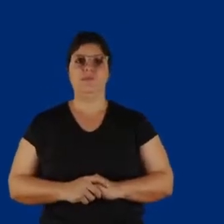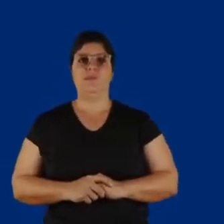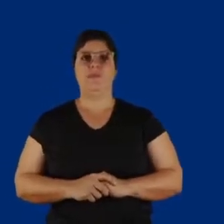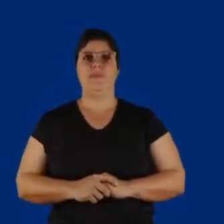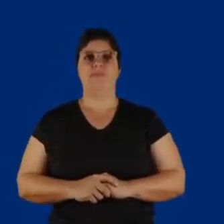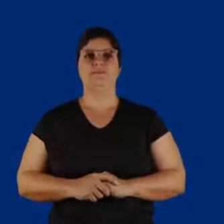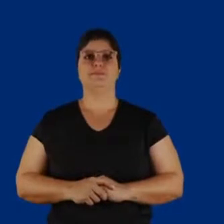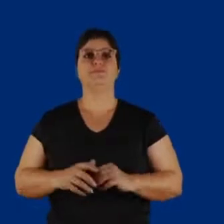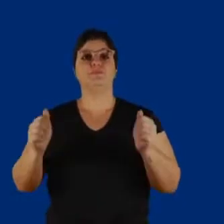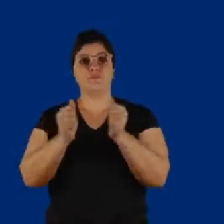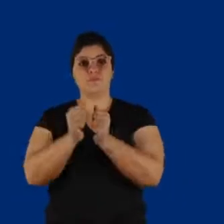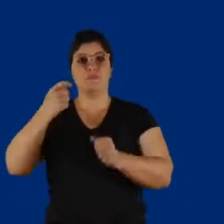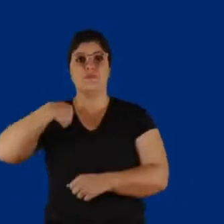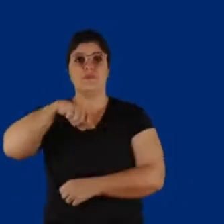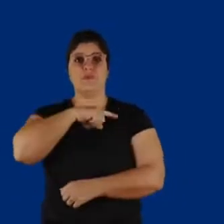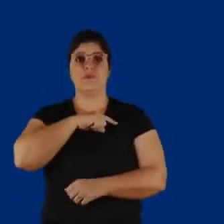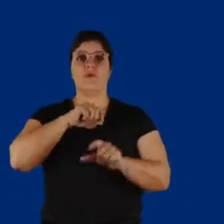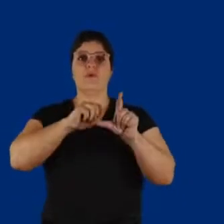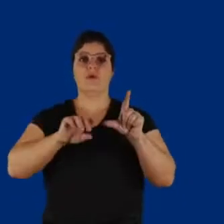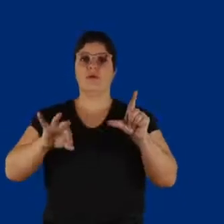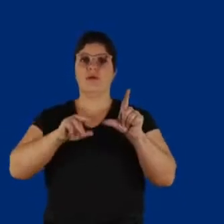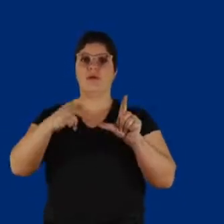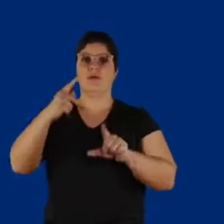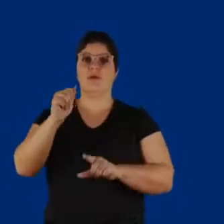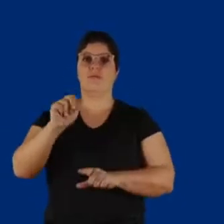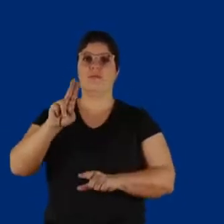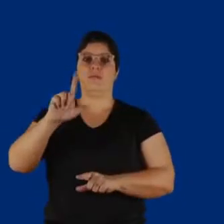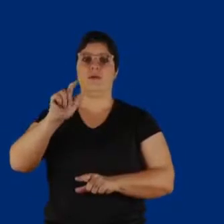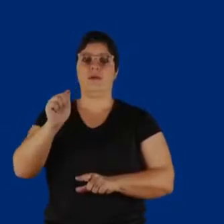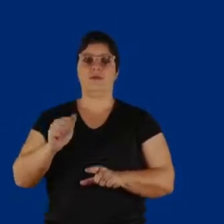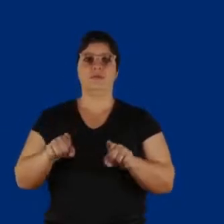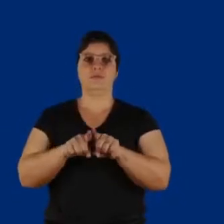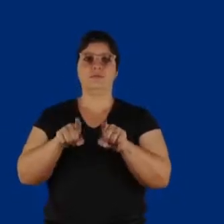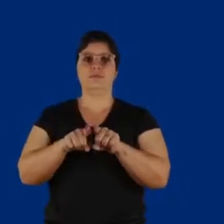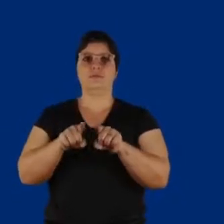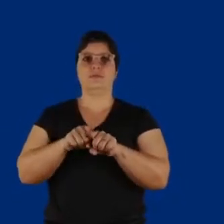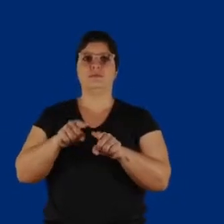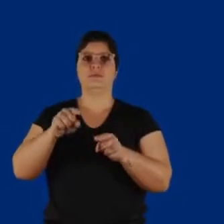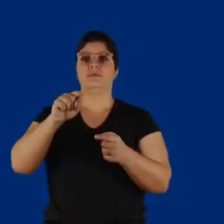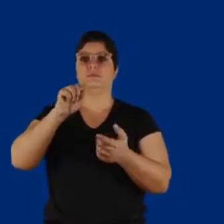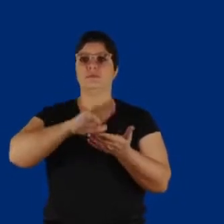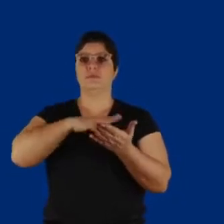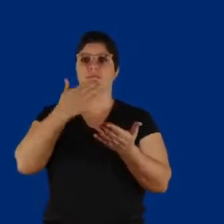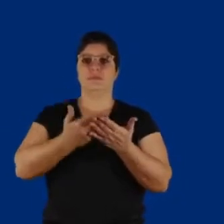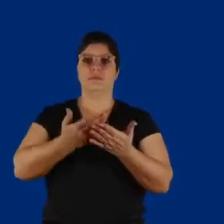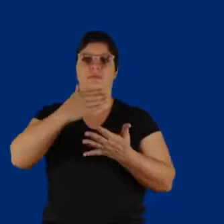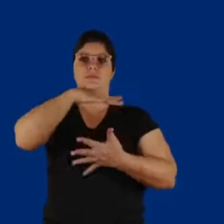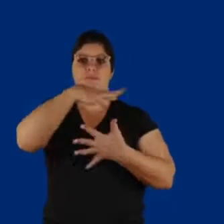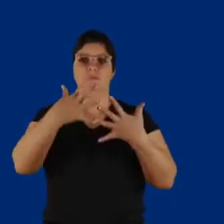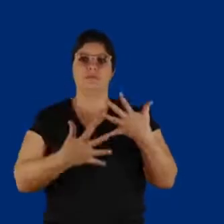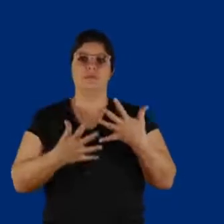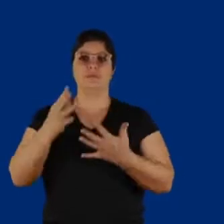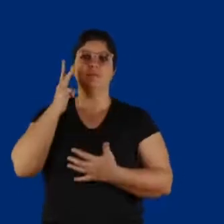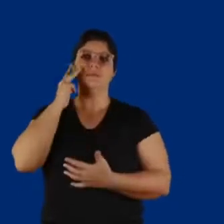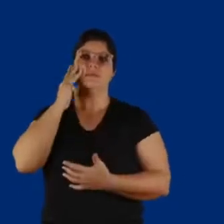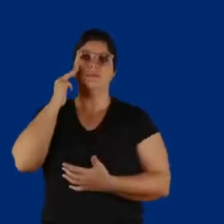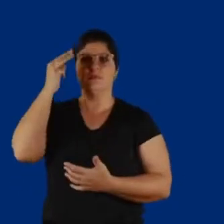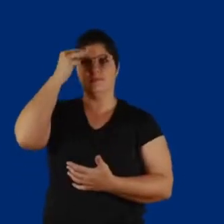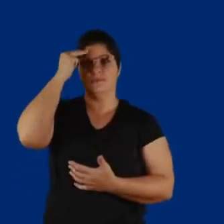Estarão conosco também a estenotipista Paula Mayugo e as intérpretes de Libras, Lilian Camargo e Marli